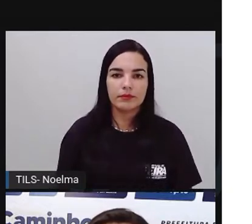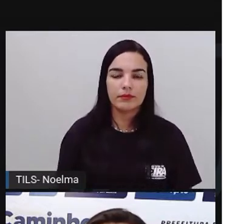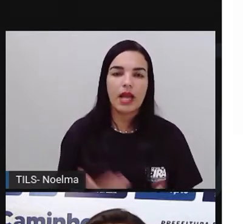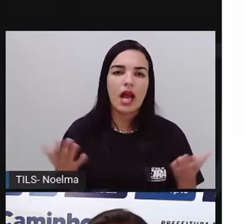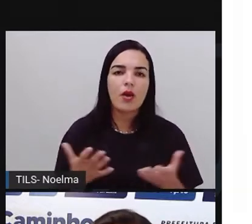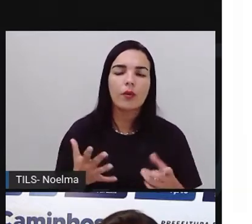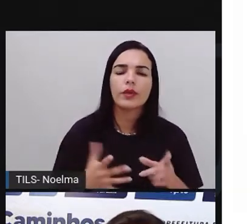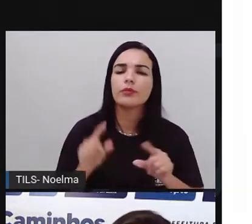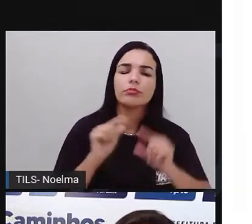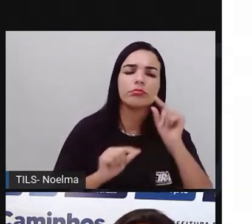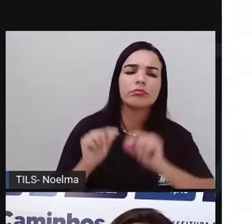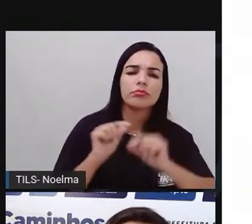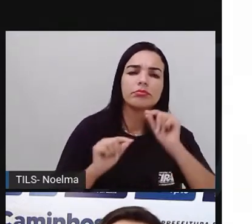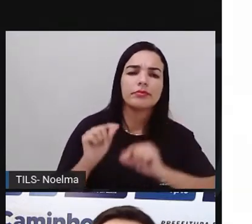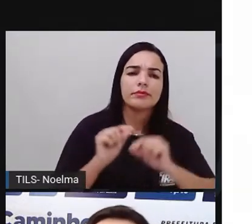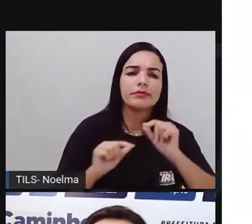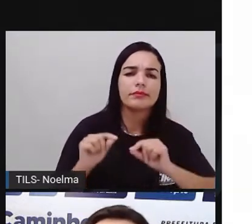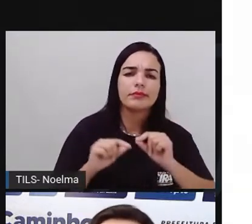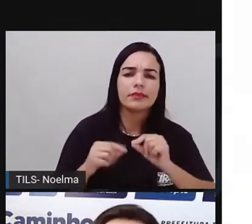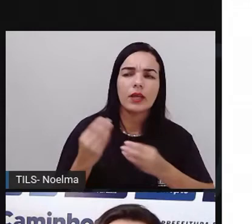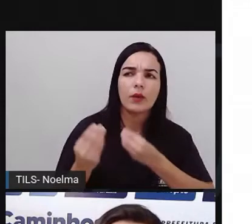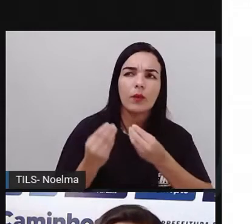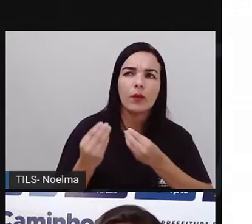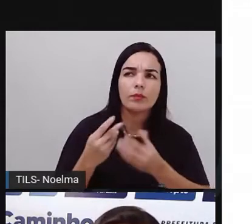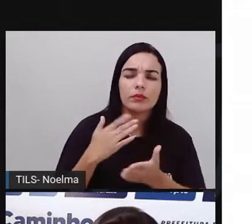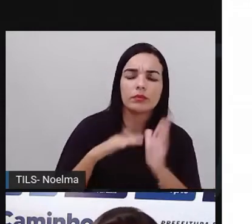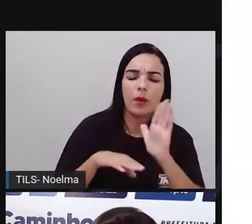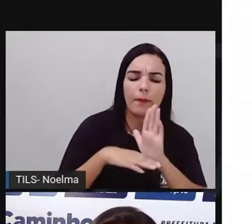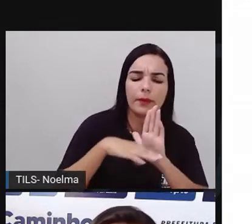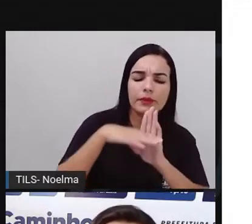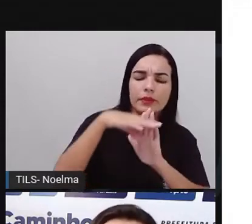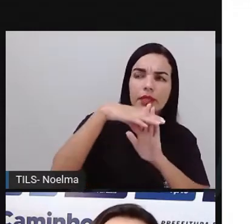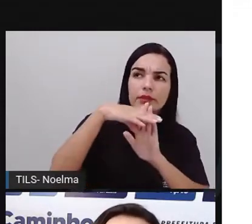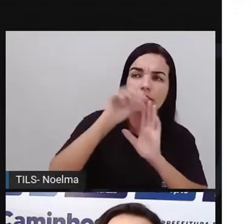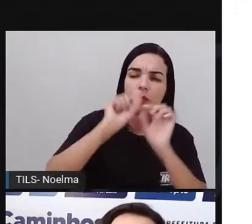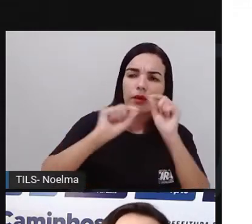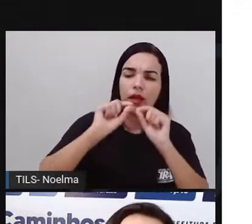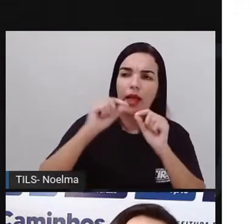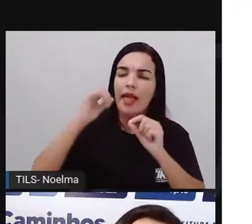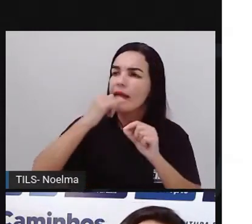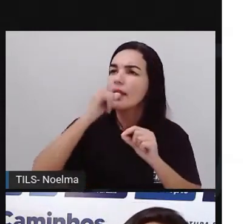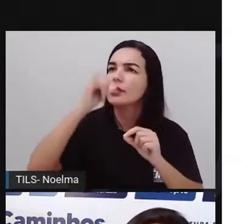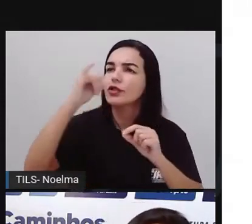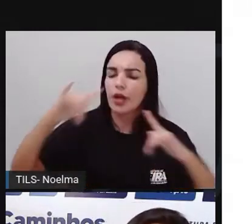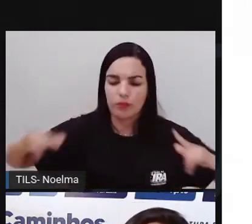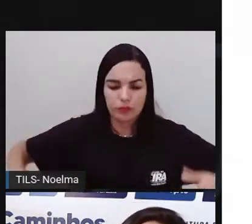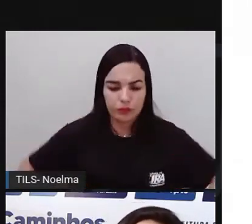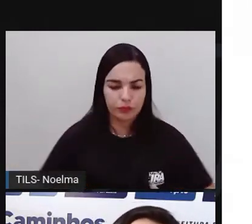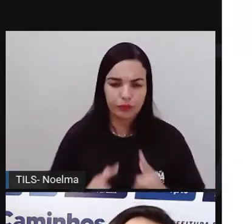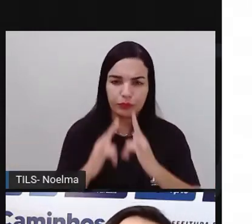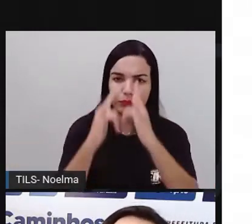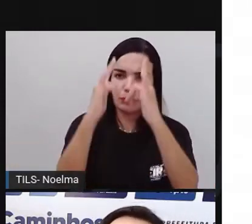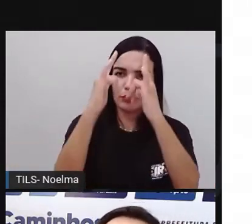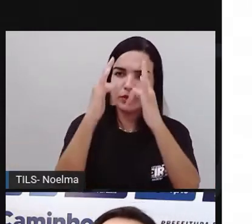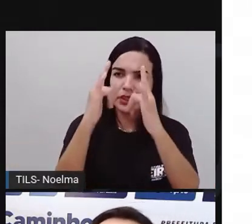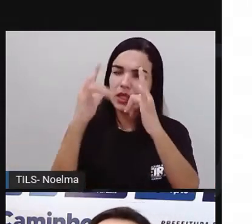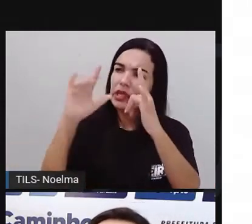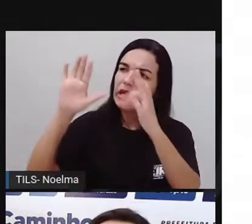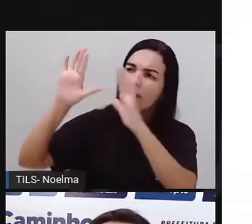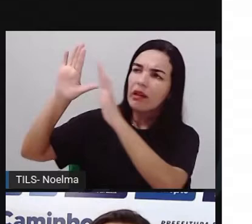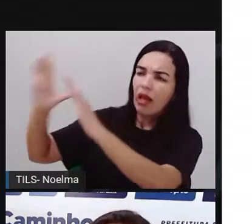E aí o processo, né, para que a energia saia de lá da hidrelétrica, chegue à nossa residência, forma